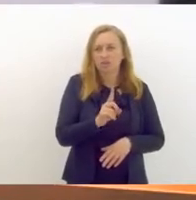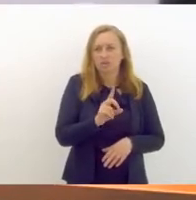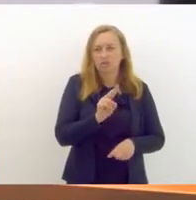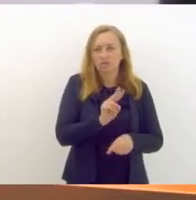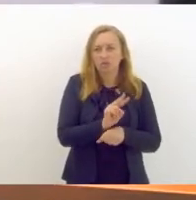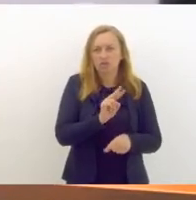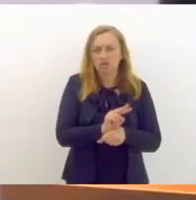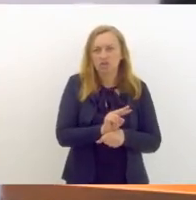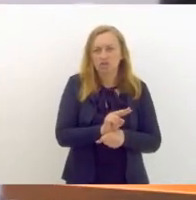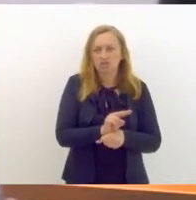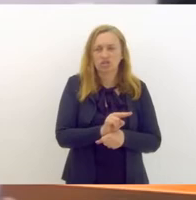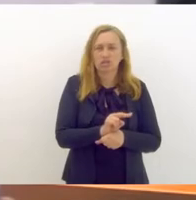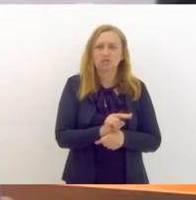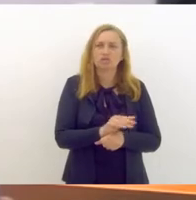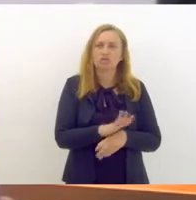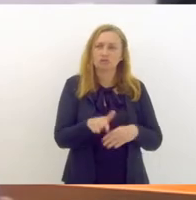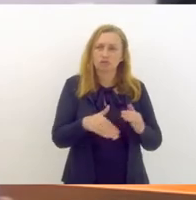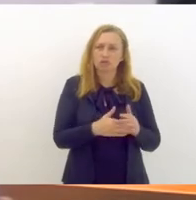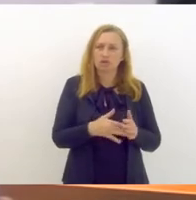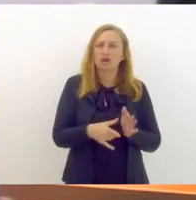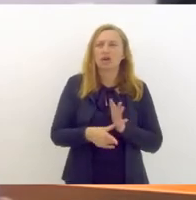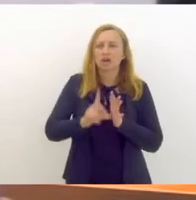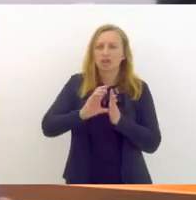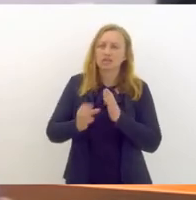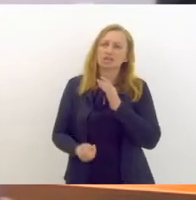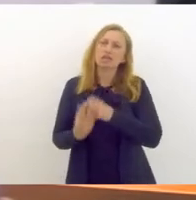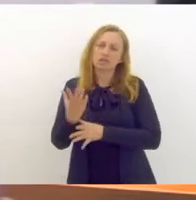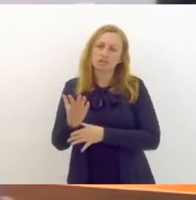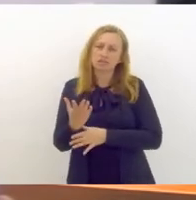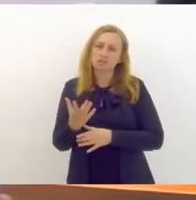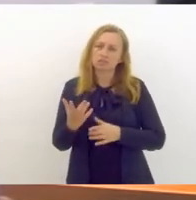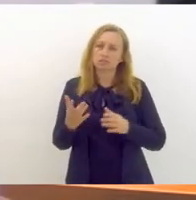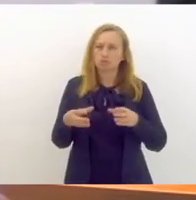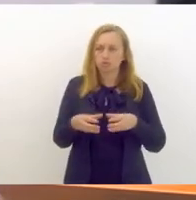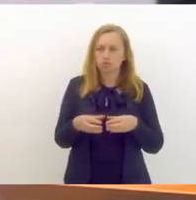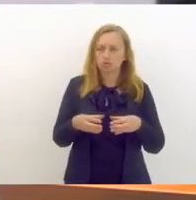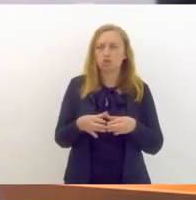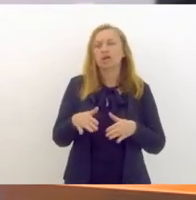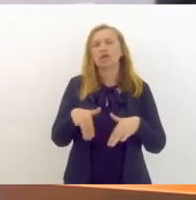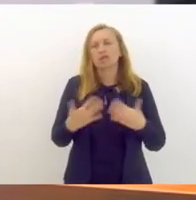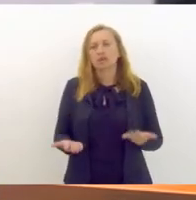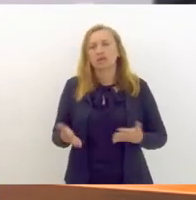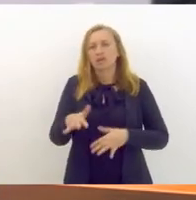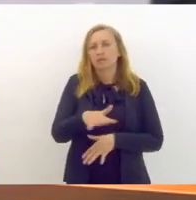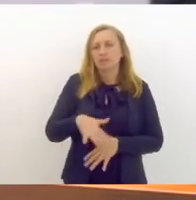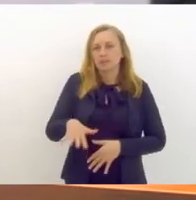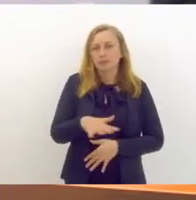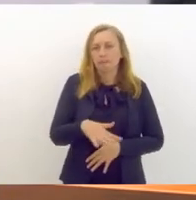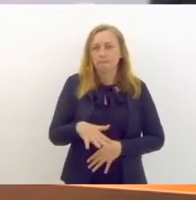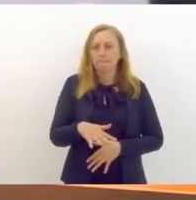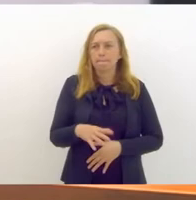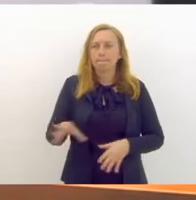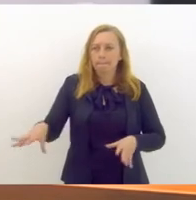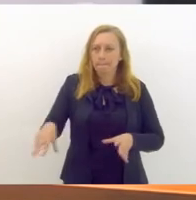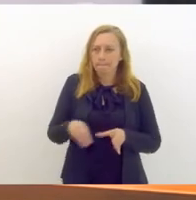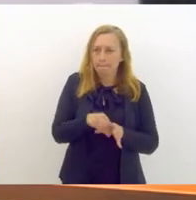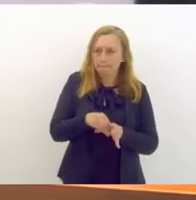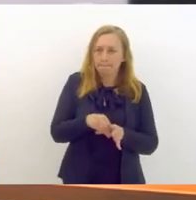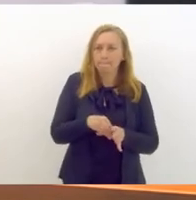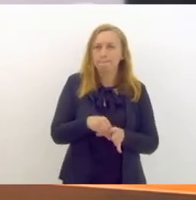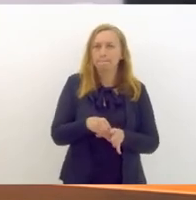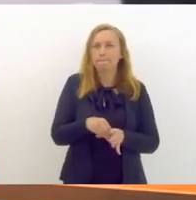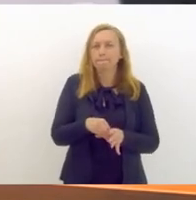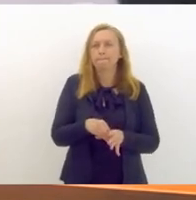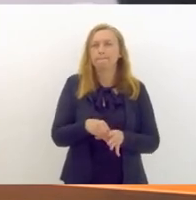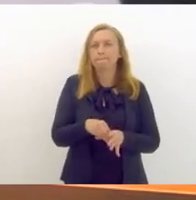não estavam previamente protegidas, inclusive antes da criação da unidade. Então, essas áreas foram incluídas no Revis Médio